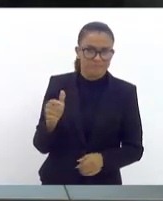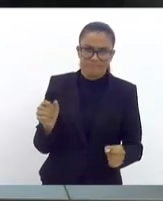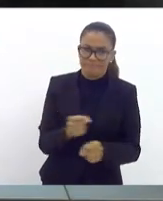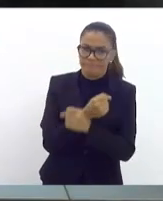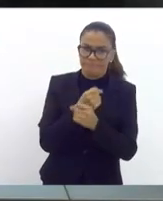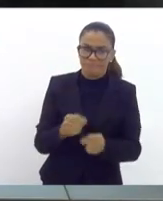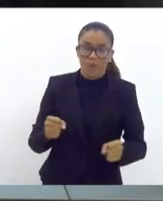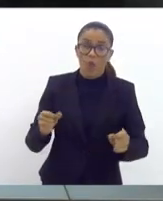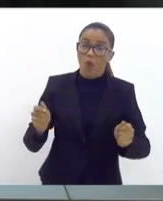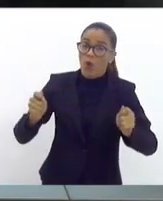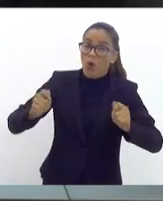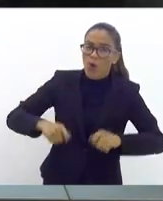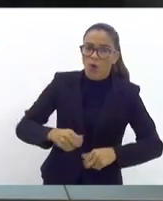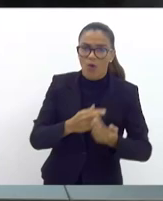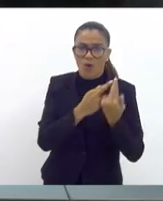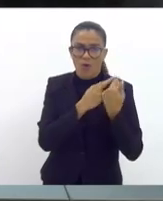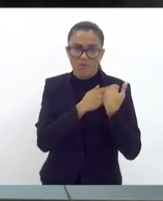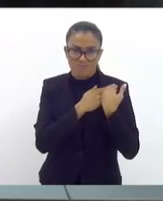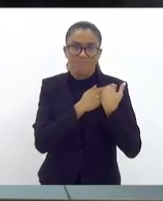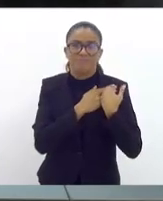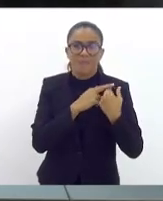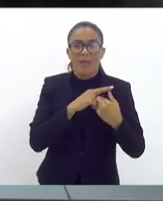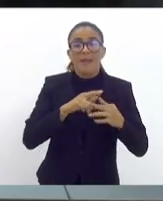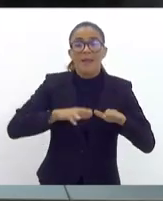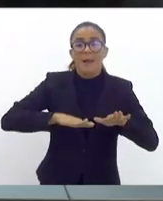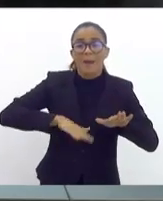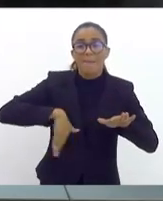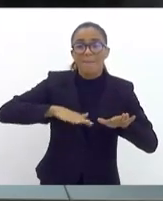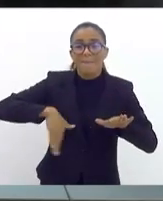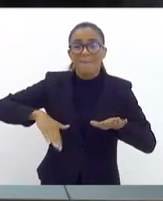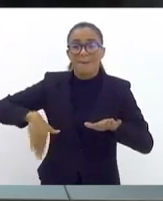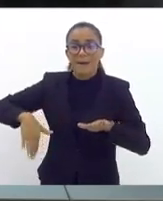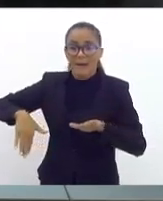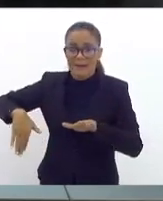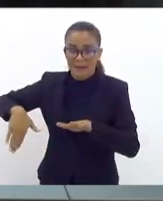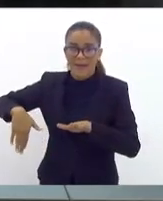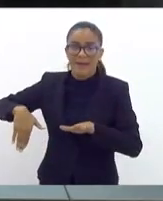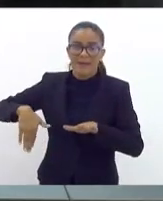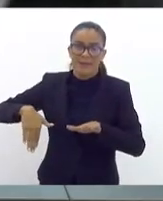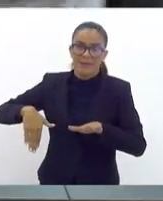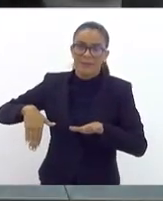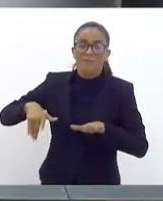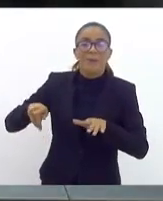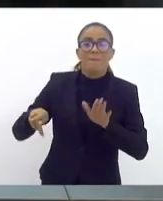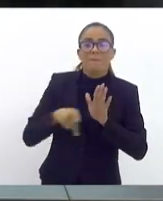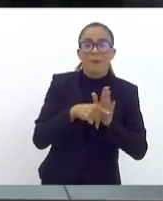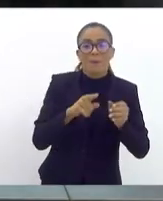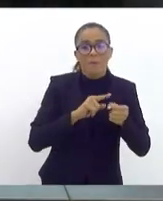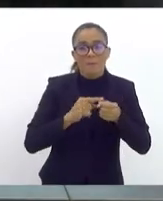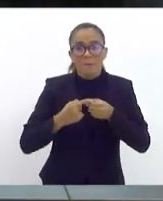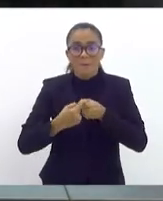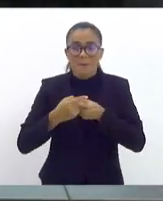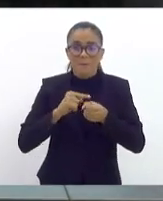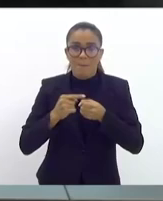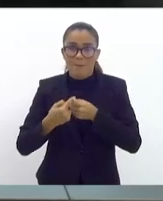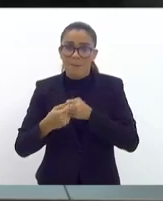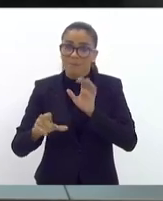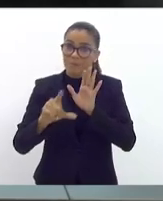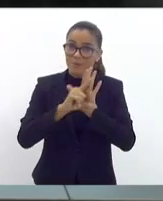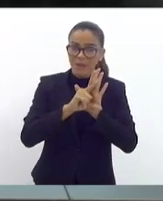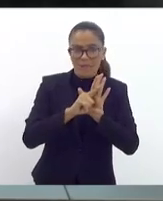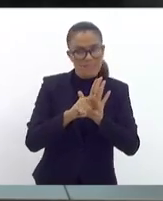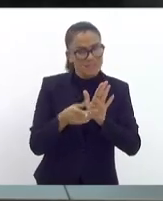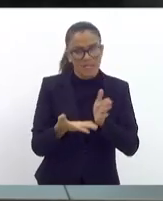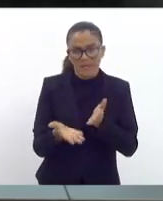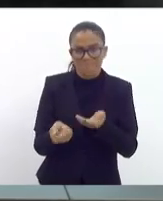nas praias que estejam pertencentes é aos municípios de legislação nessa matéria